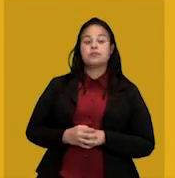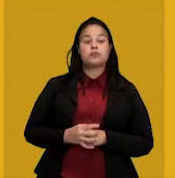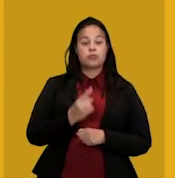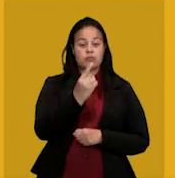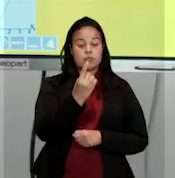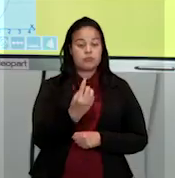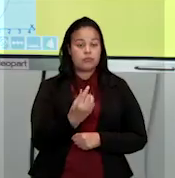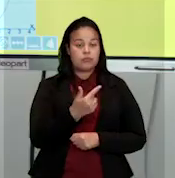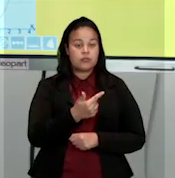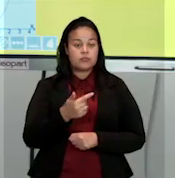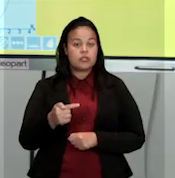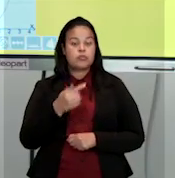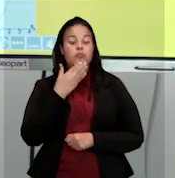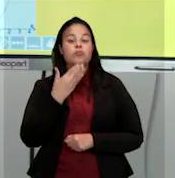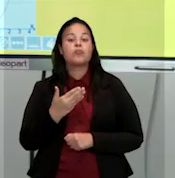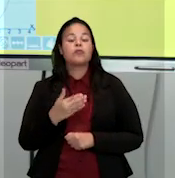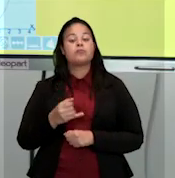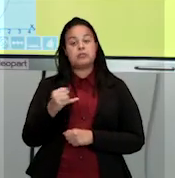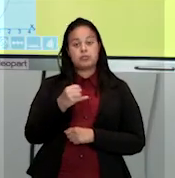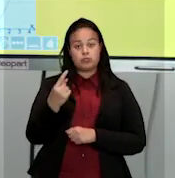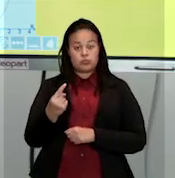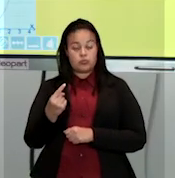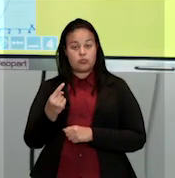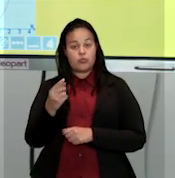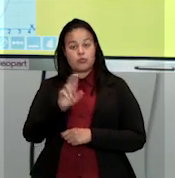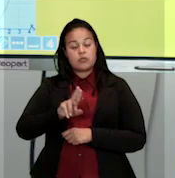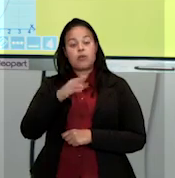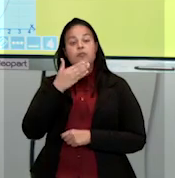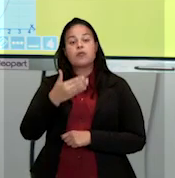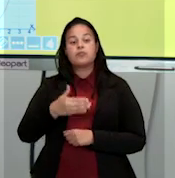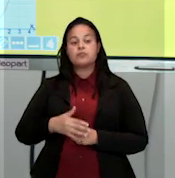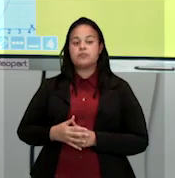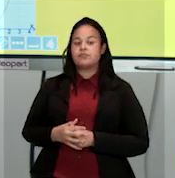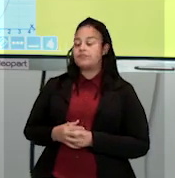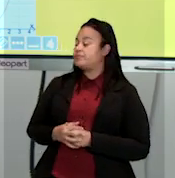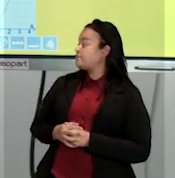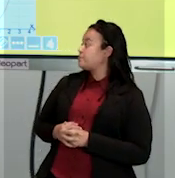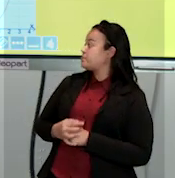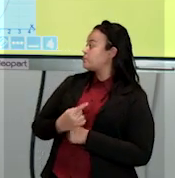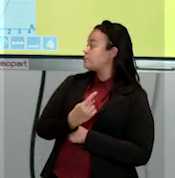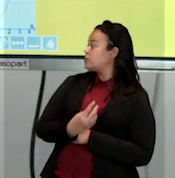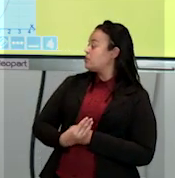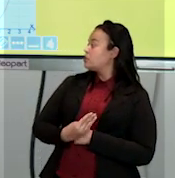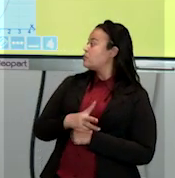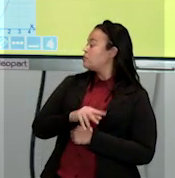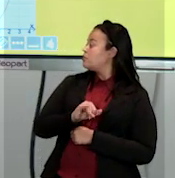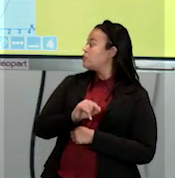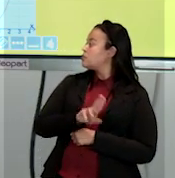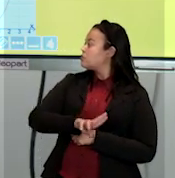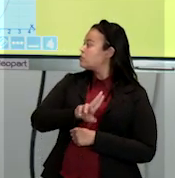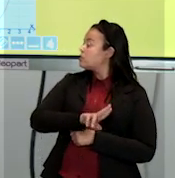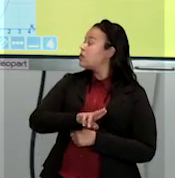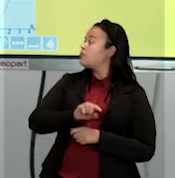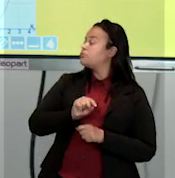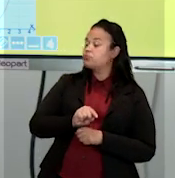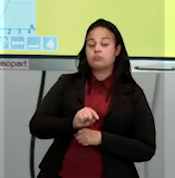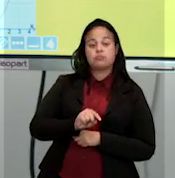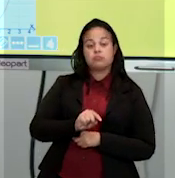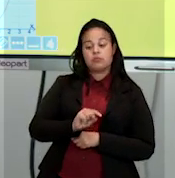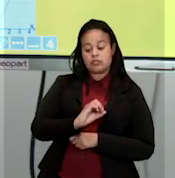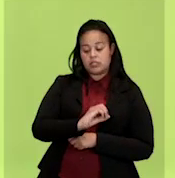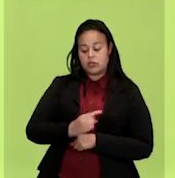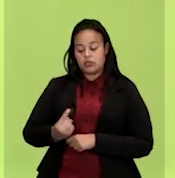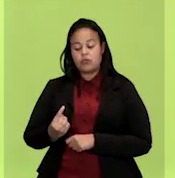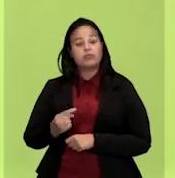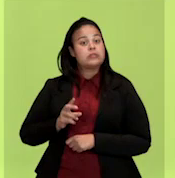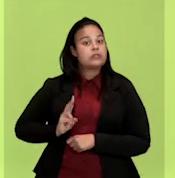27, tá para cá, então vou pegar a partir do menos 1. Menos 1 que seria esse ponto aqui, 1/3. Este ponto do 0 e 1 também sempre